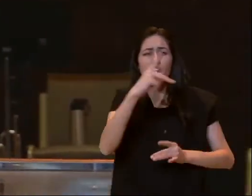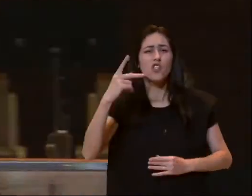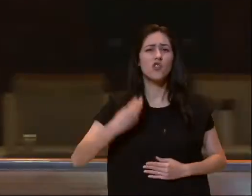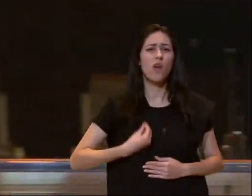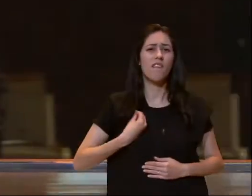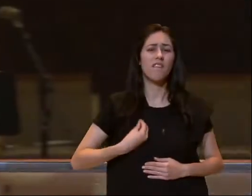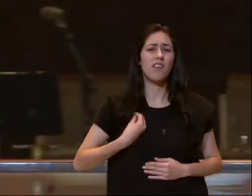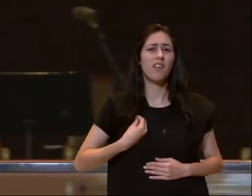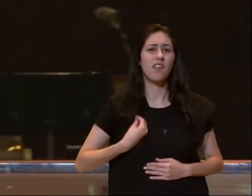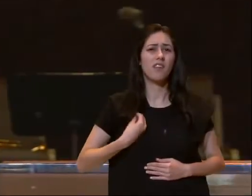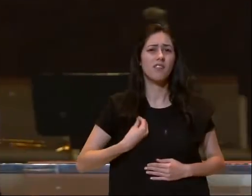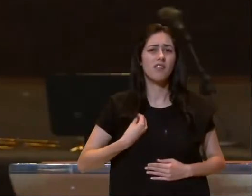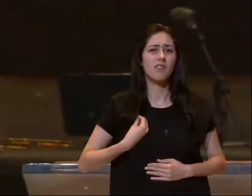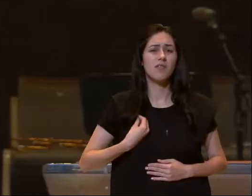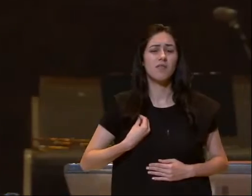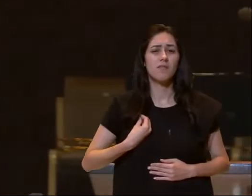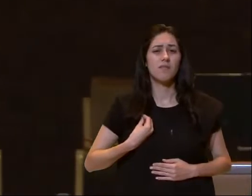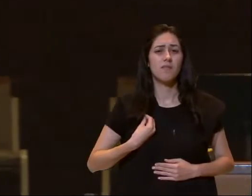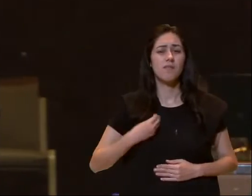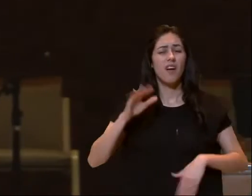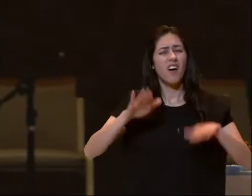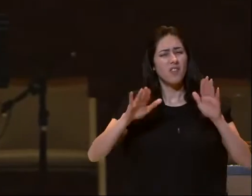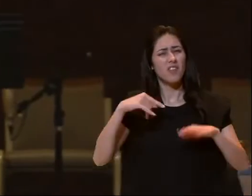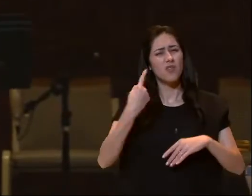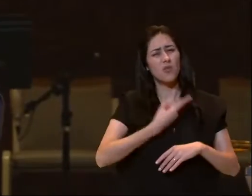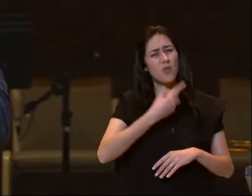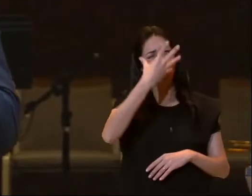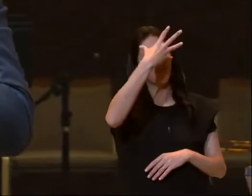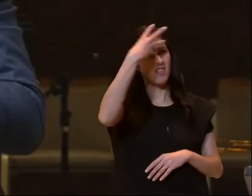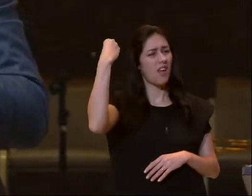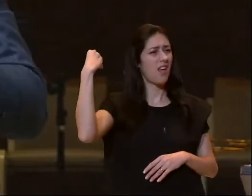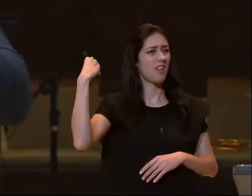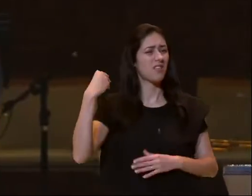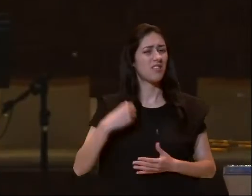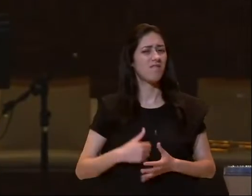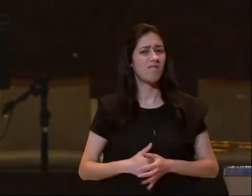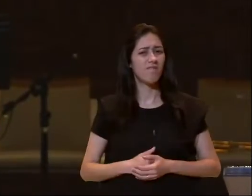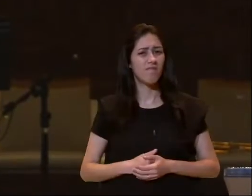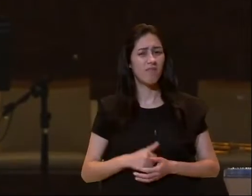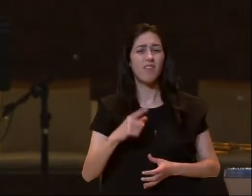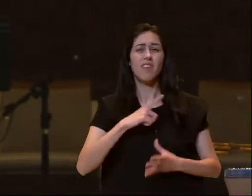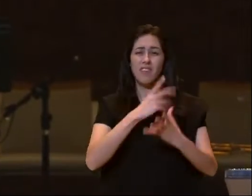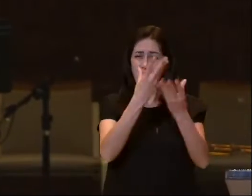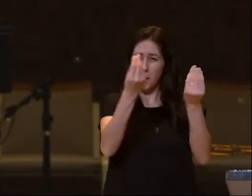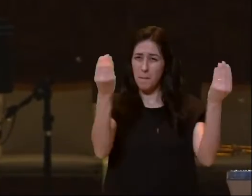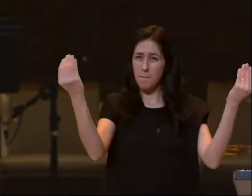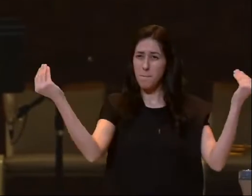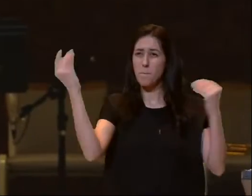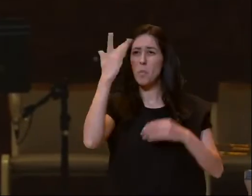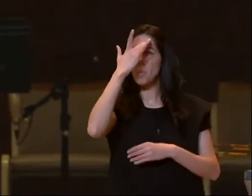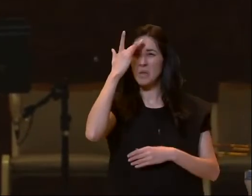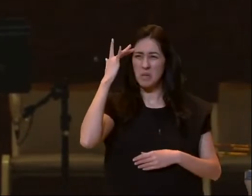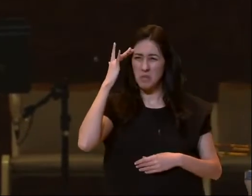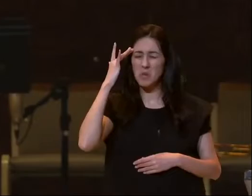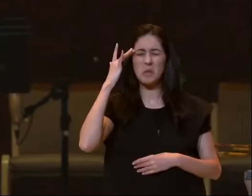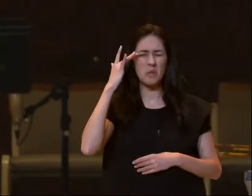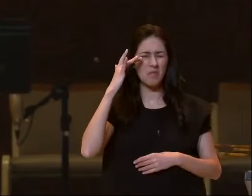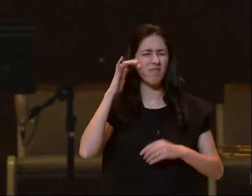tão normais, a gente esquece. Tem um monte de gente abençoada nesse